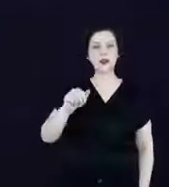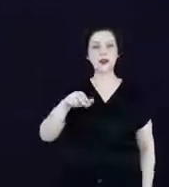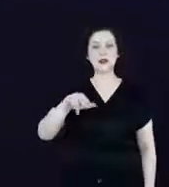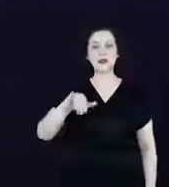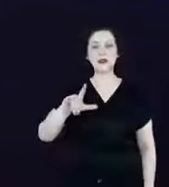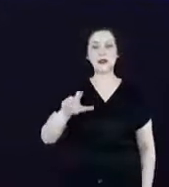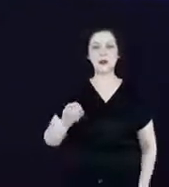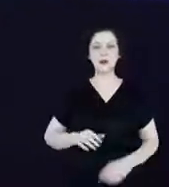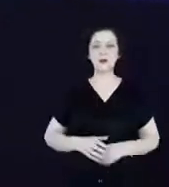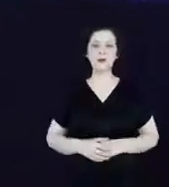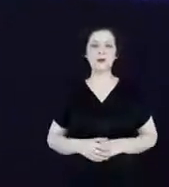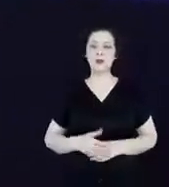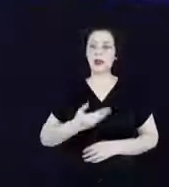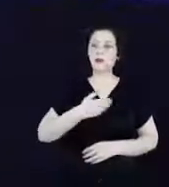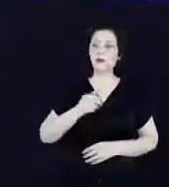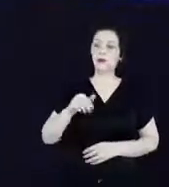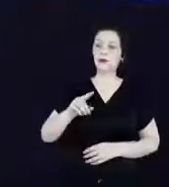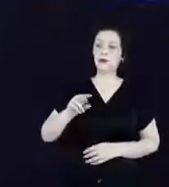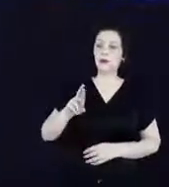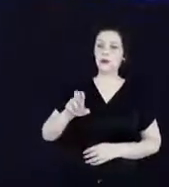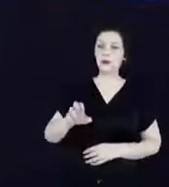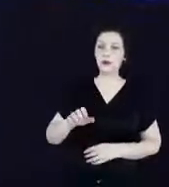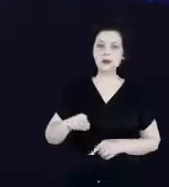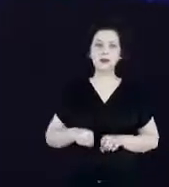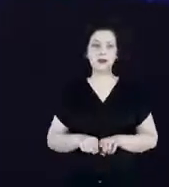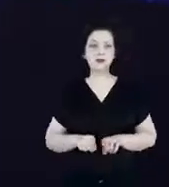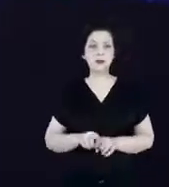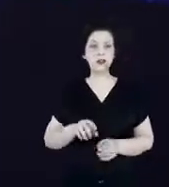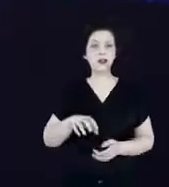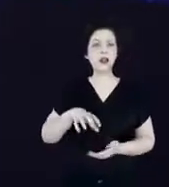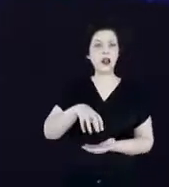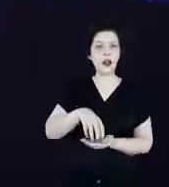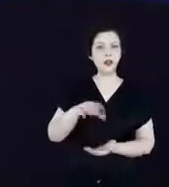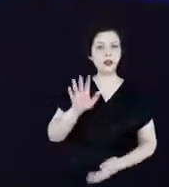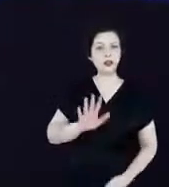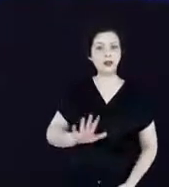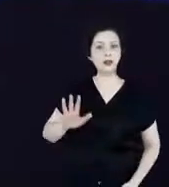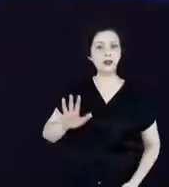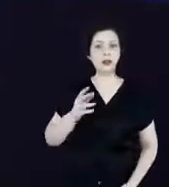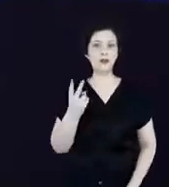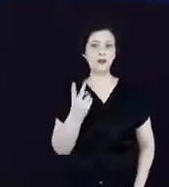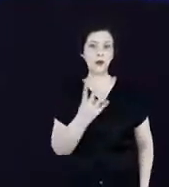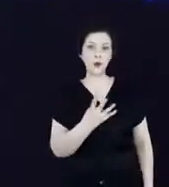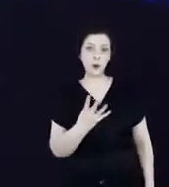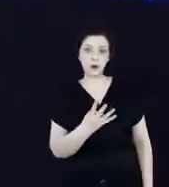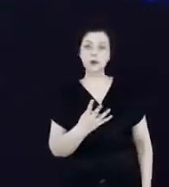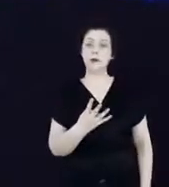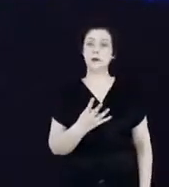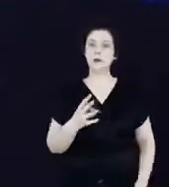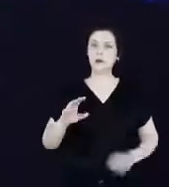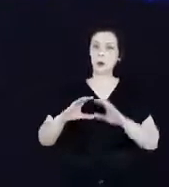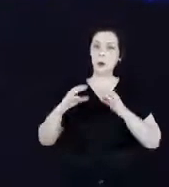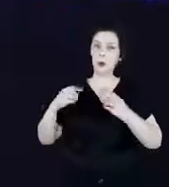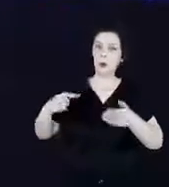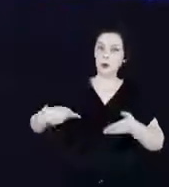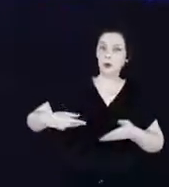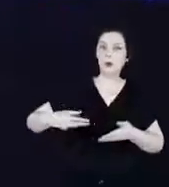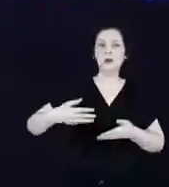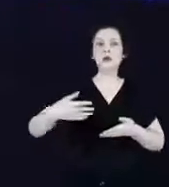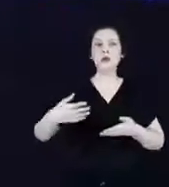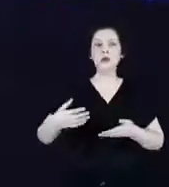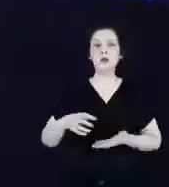cumprimentar meu amigo André Peptoni e também a agência pelo 24º aniversário, uma agência muito jovem que já tem uma